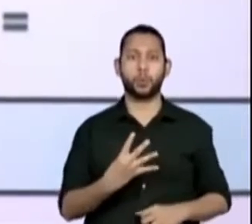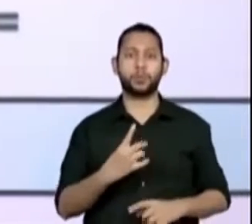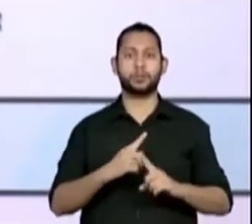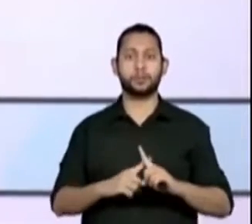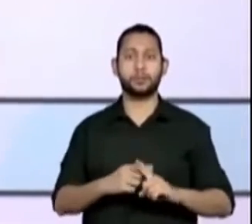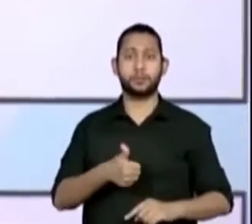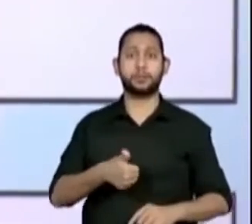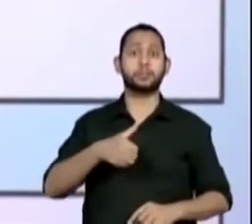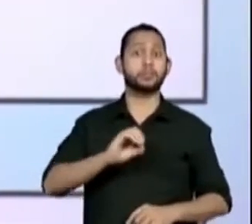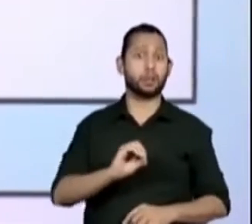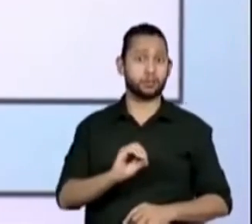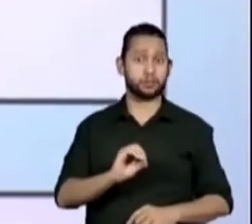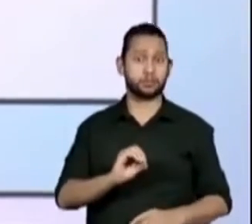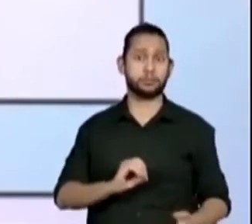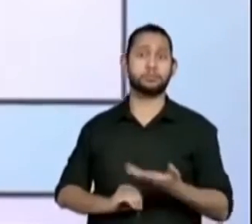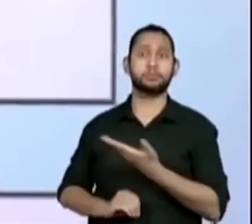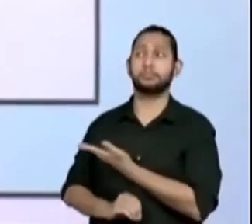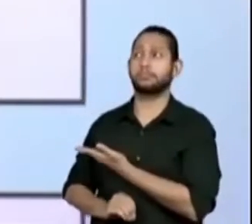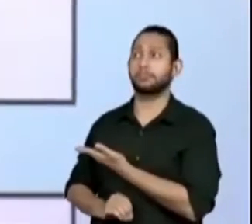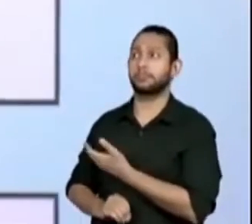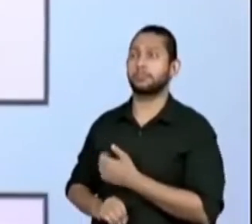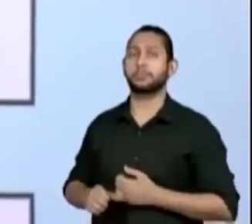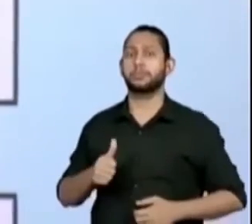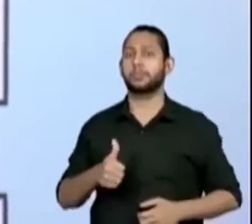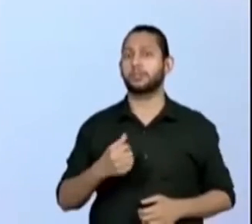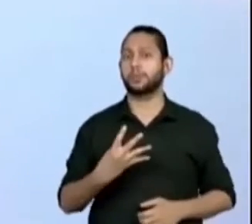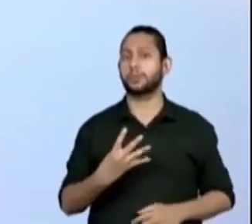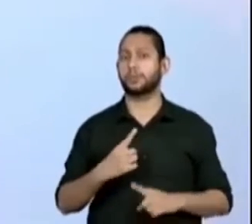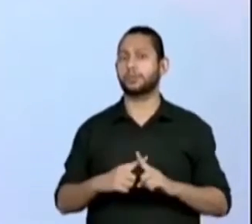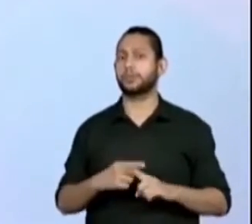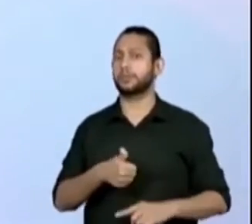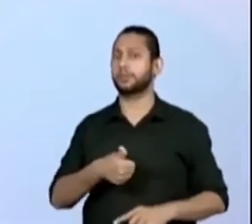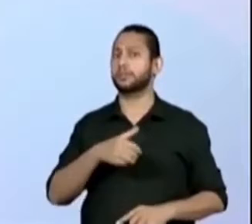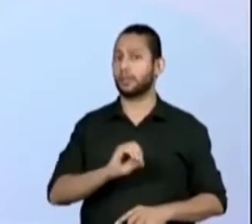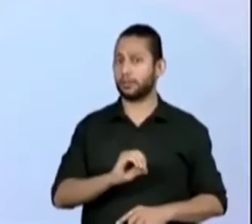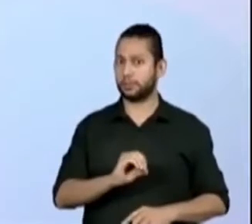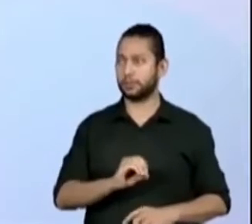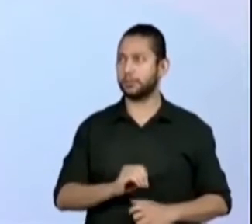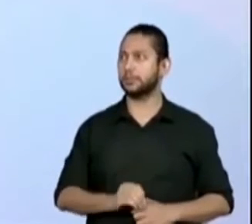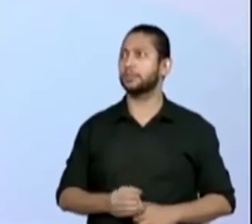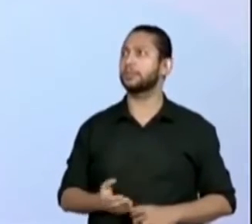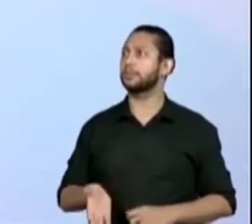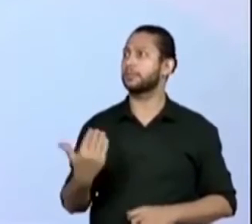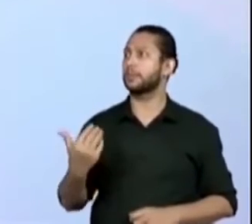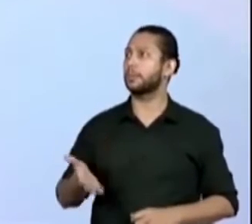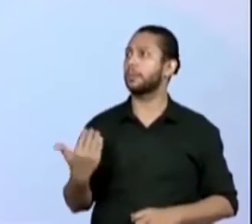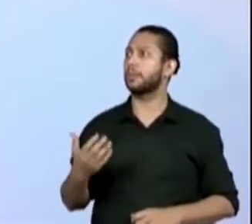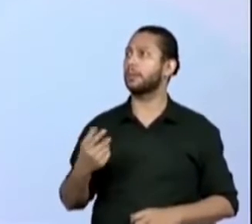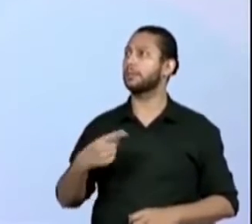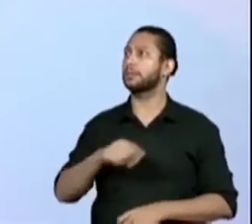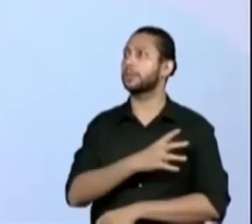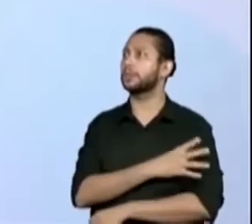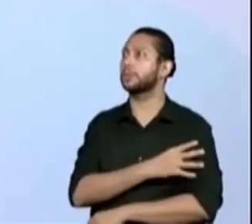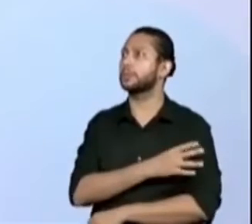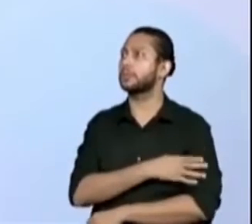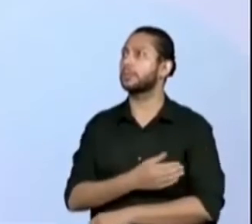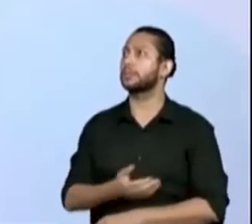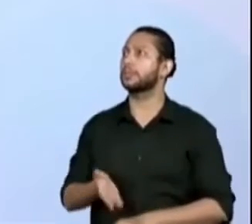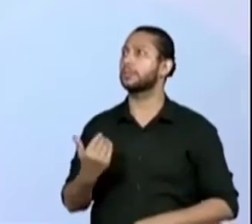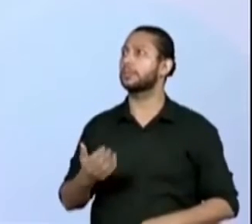vezes 10. E aí? 14 vezes 10. Bora, alunos do quarto